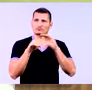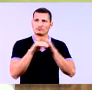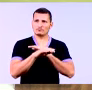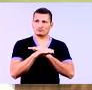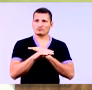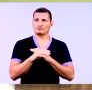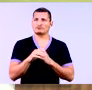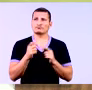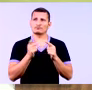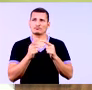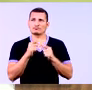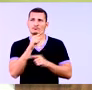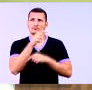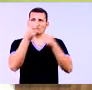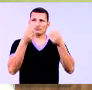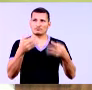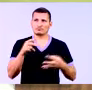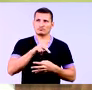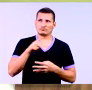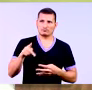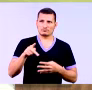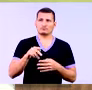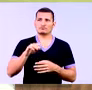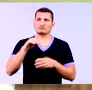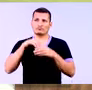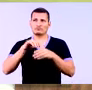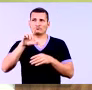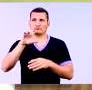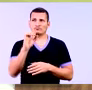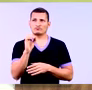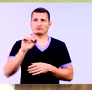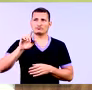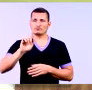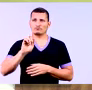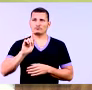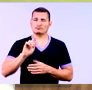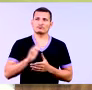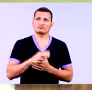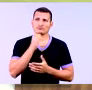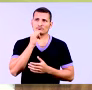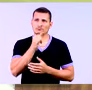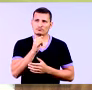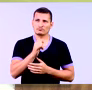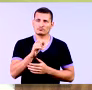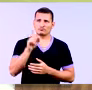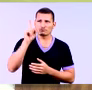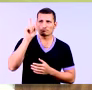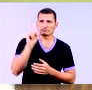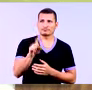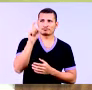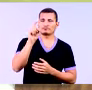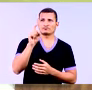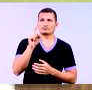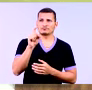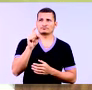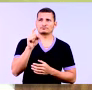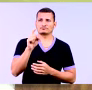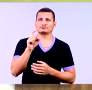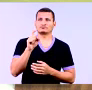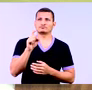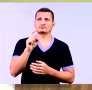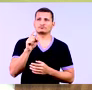como o professor explicou, né, em um log, e quando confirmar os dados do seu cartão